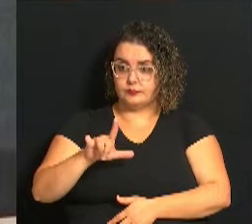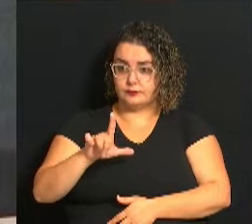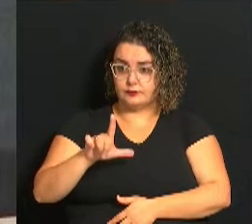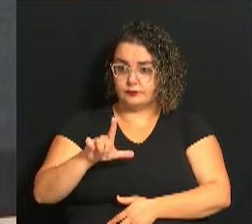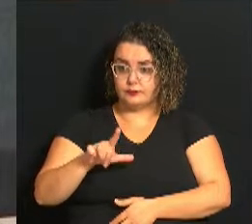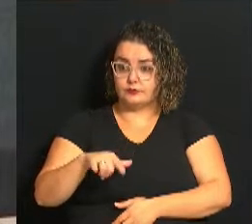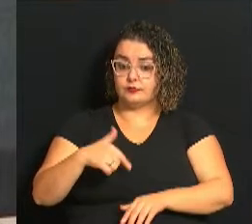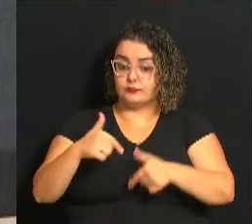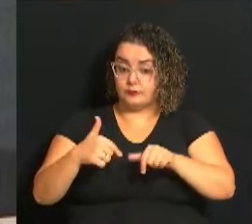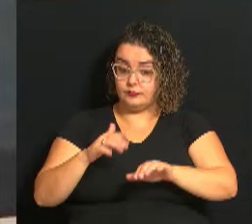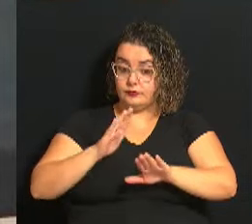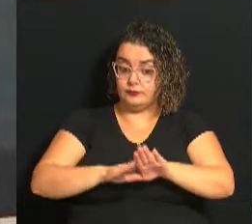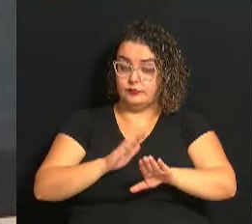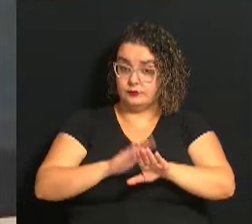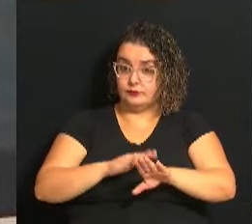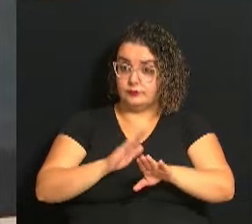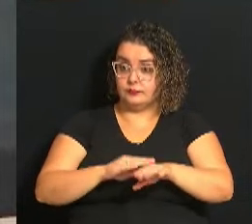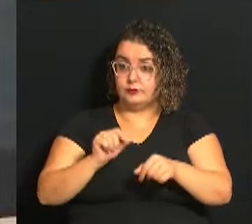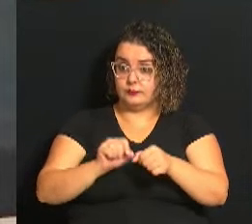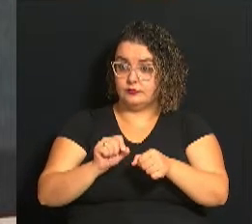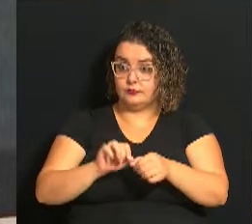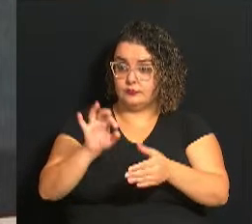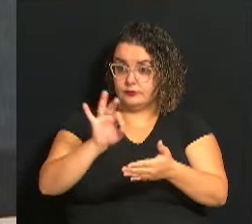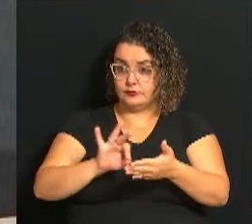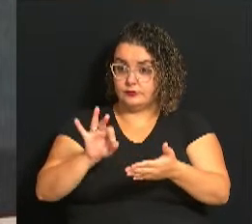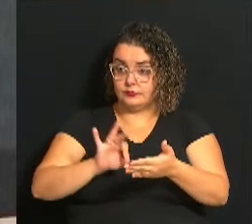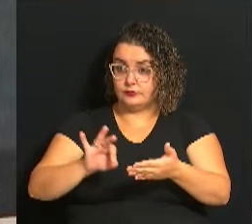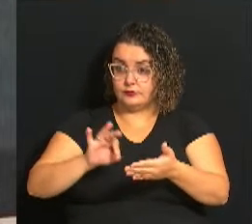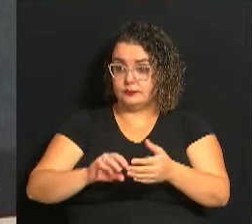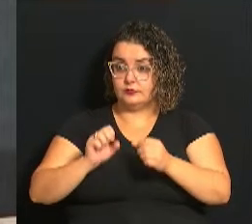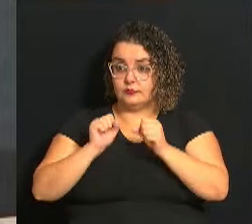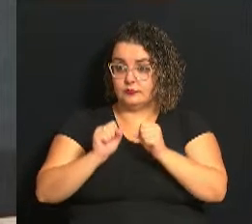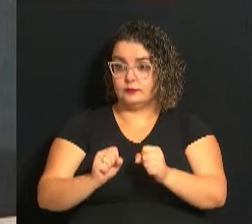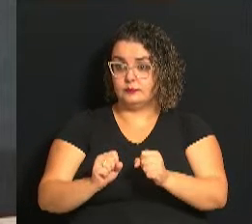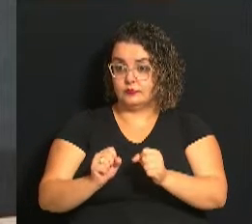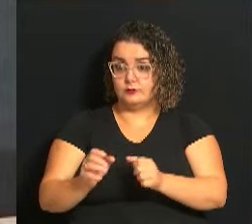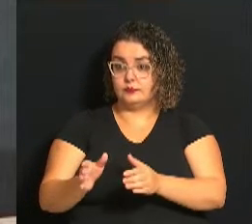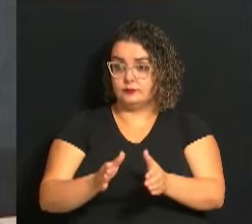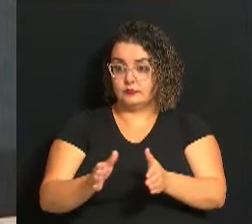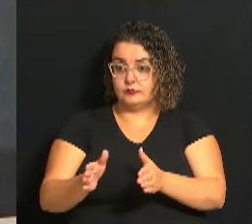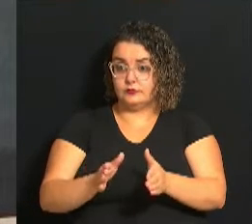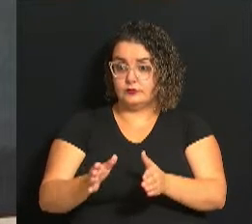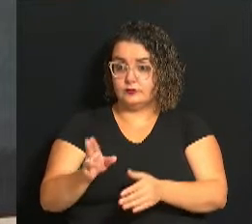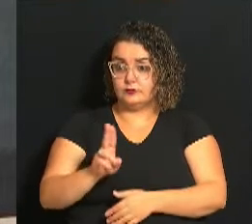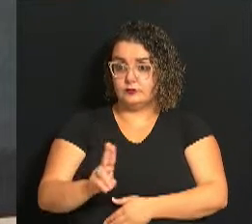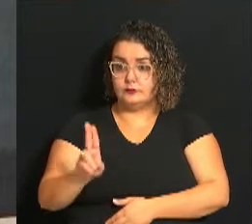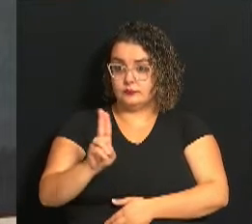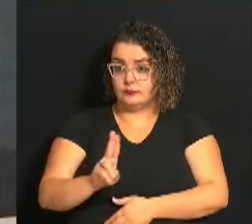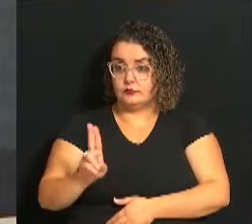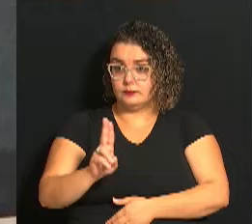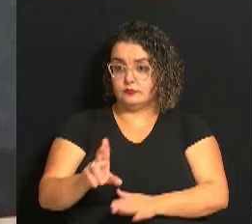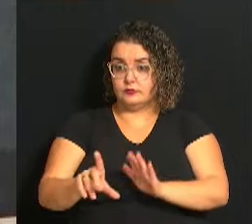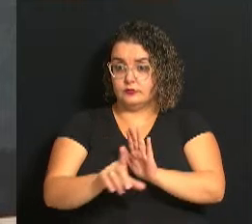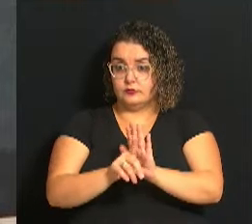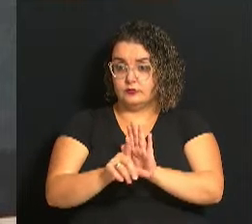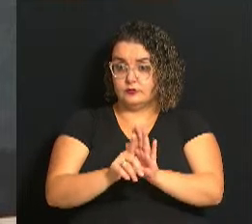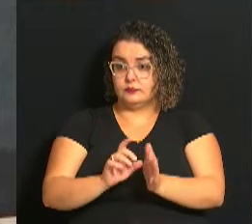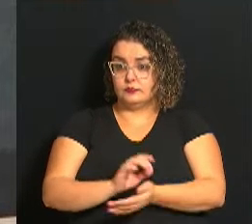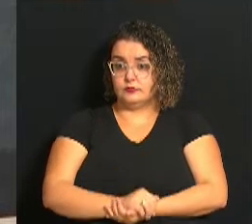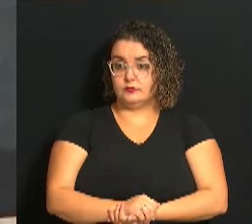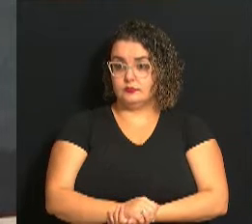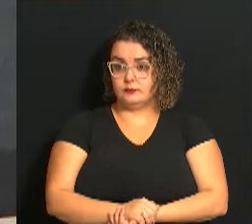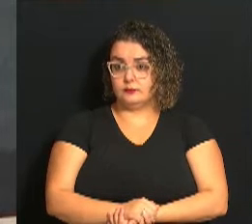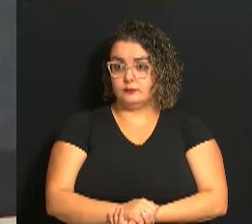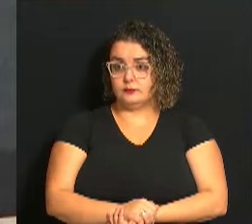ativamente para fazer essas correções, que são possíveis na medida que você começa a usar a lei. Na medida que a gente começa